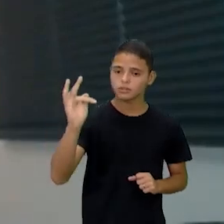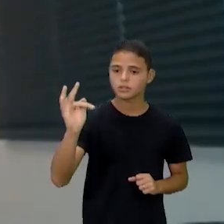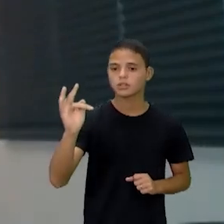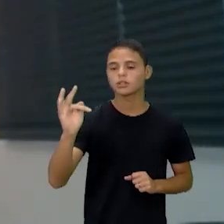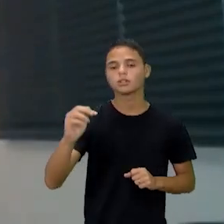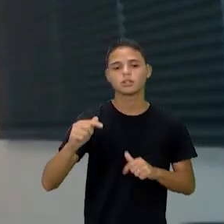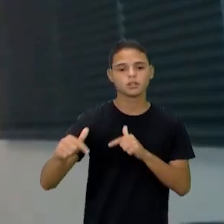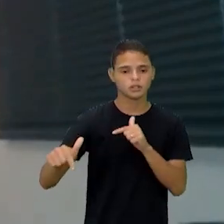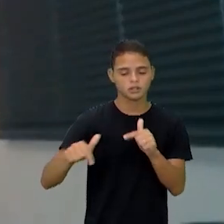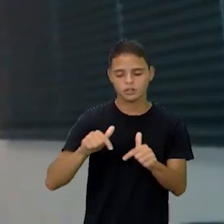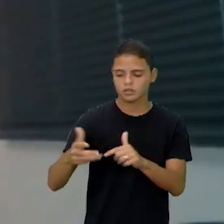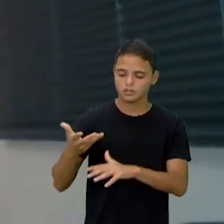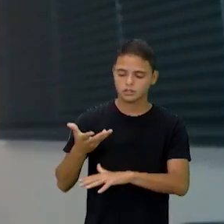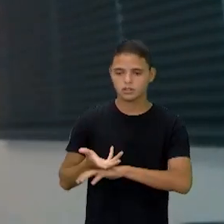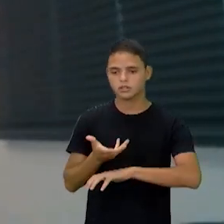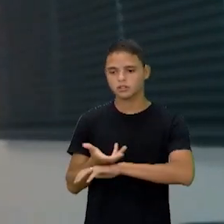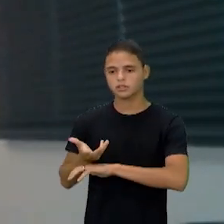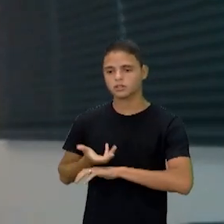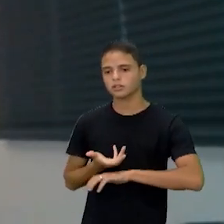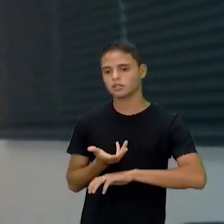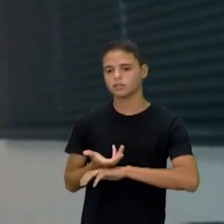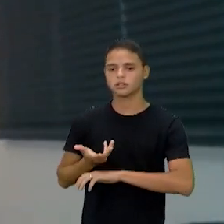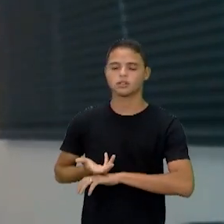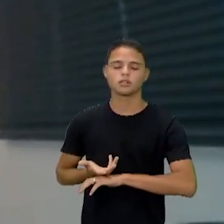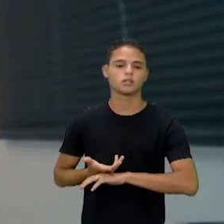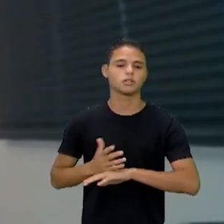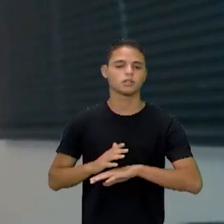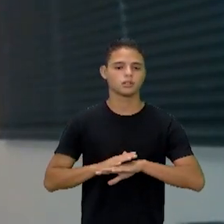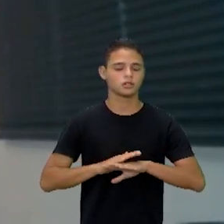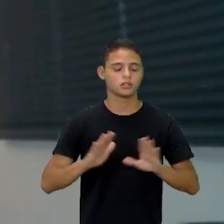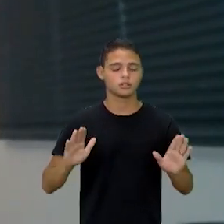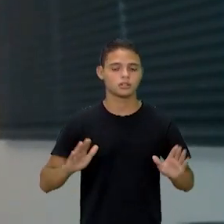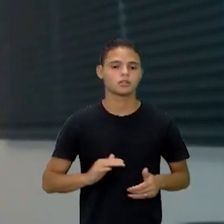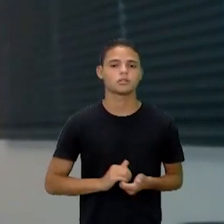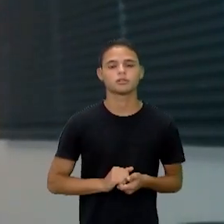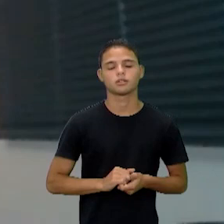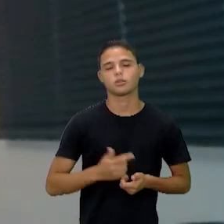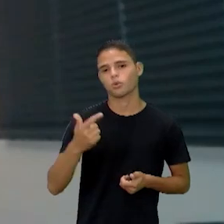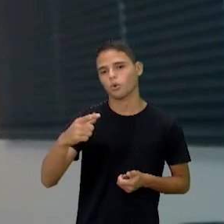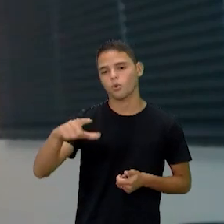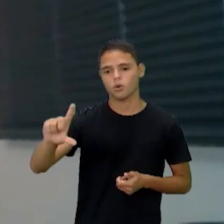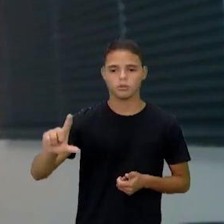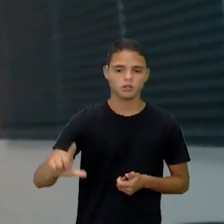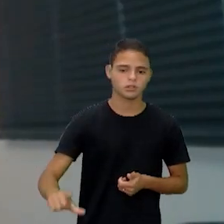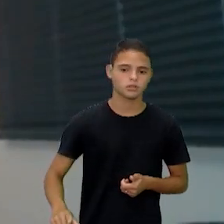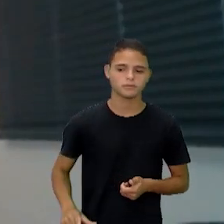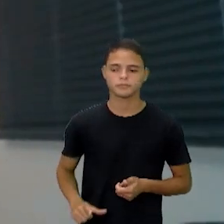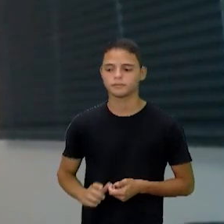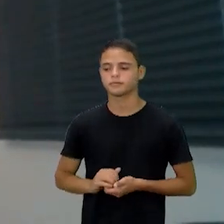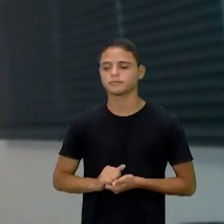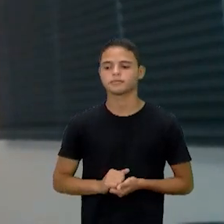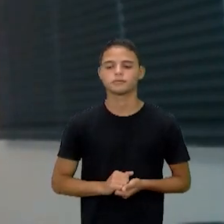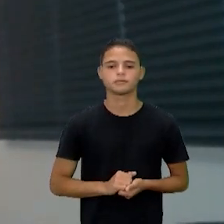trabalhar em alguma área específica que não necessariamente é essa área. Próximo.